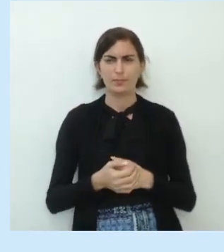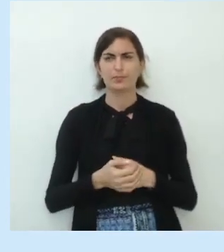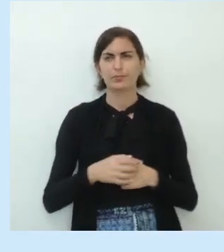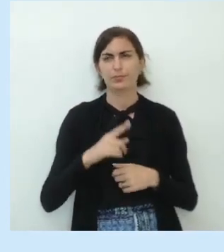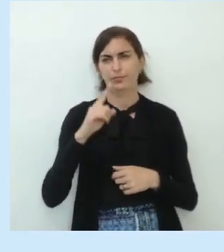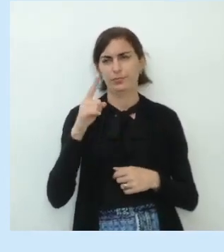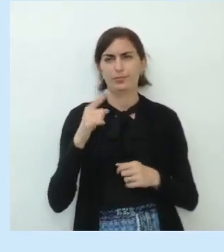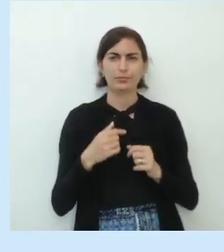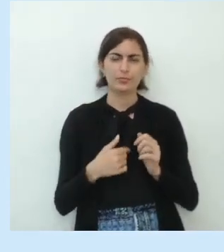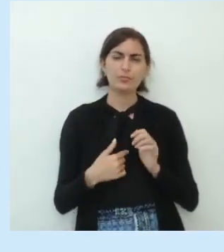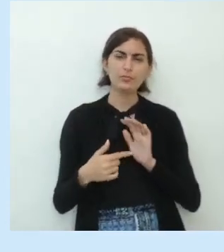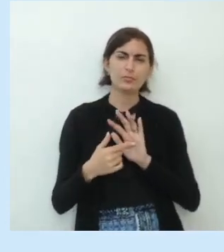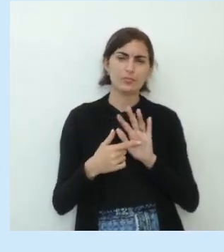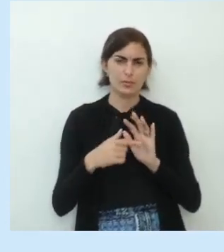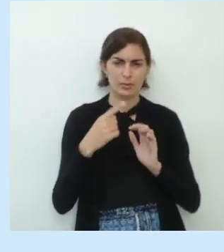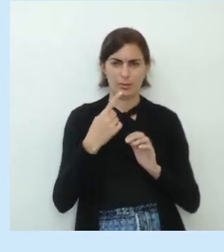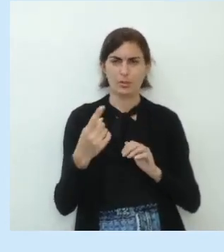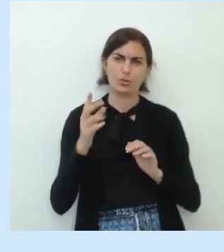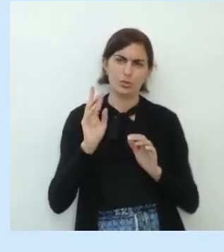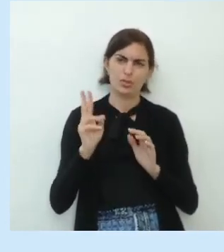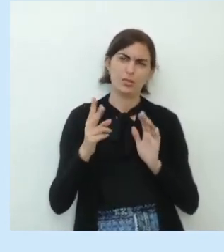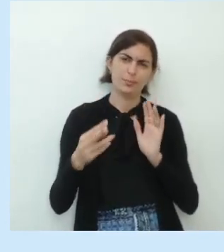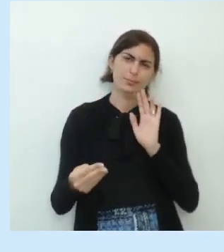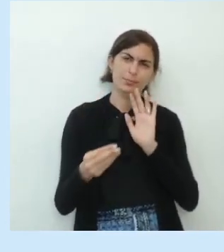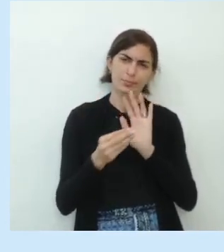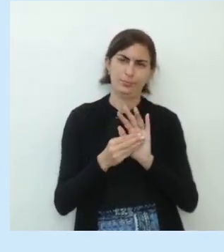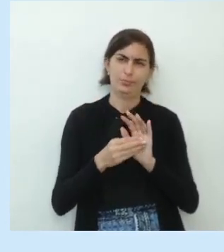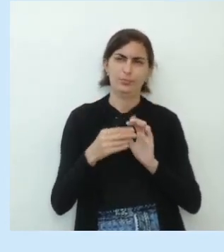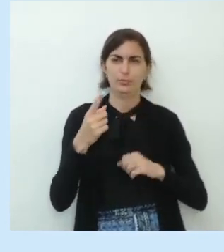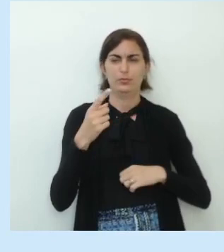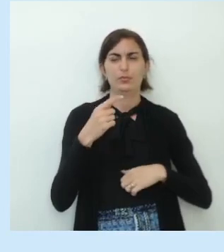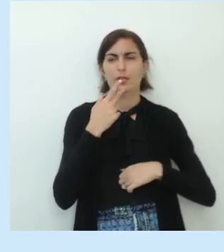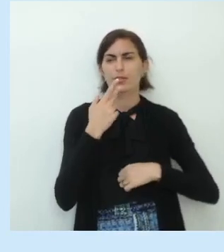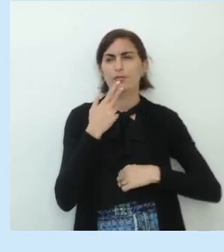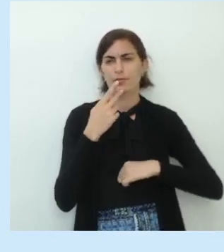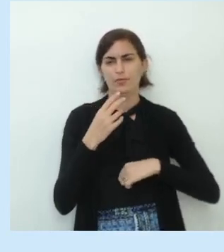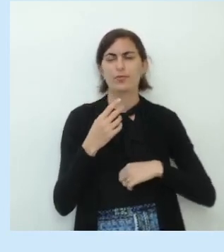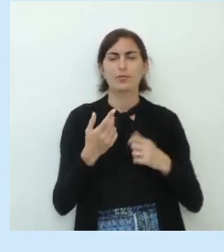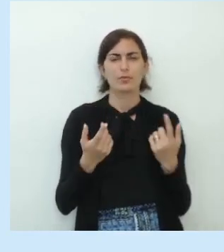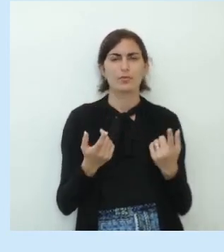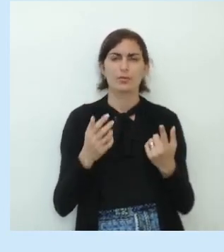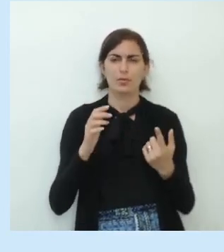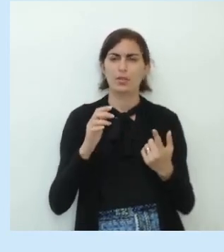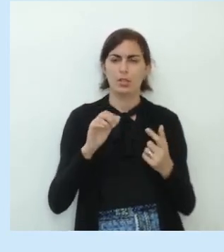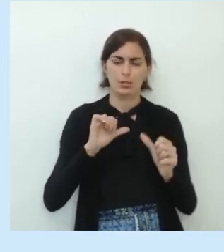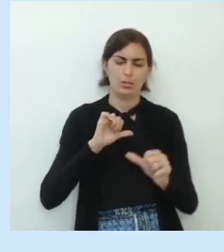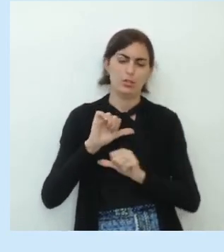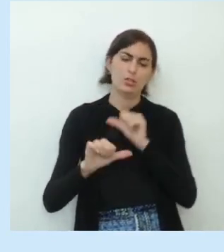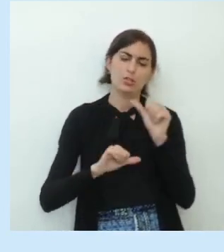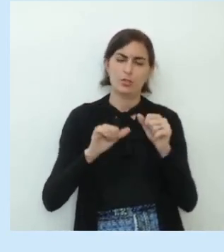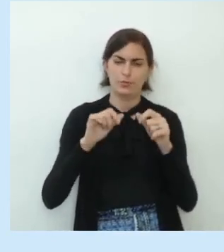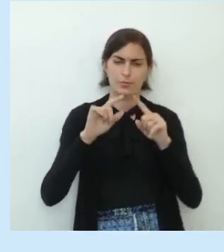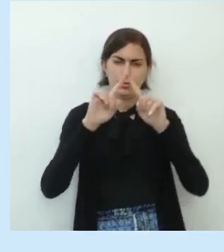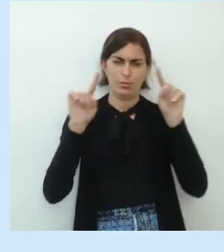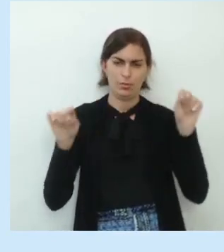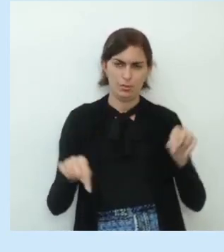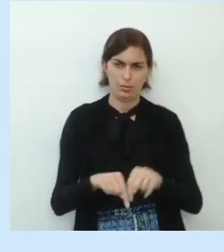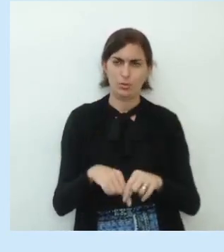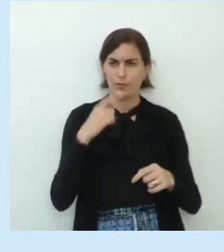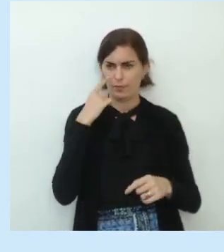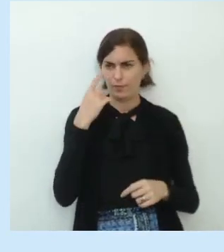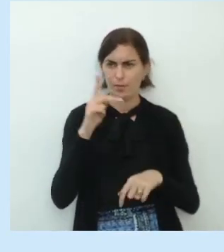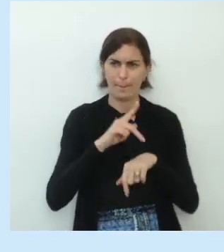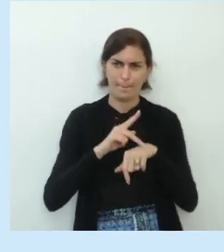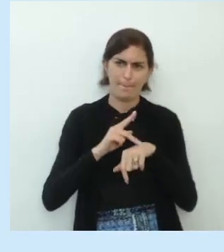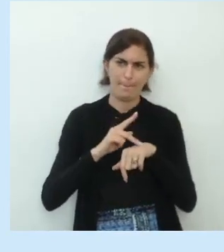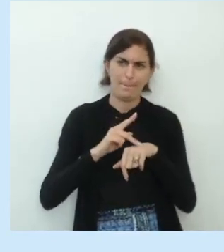Vou te mostrar um caso que eu sempre boto aí nos slides quando eu falo de transformações geométricas. Tá vendo a figurinha